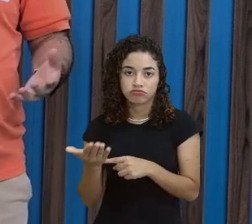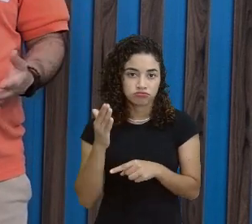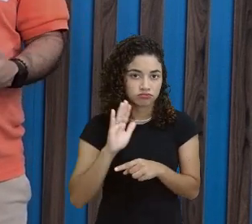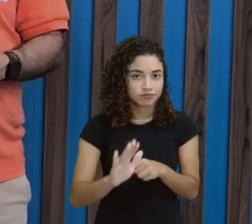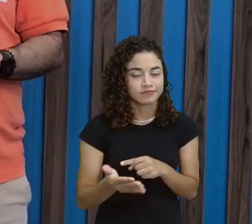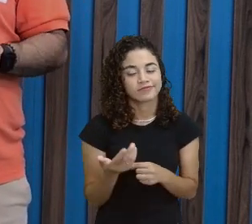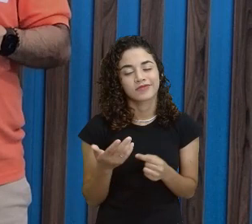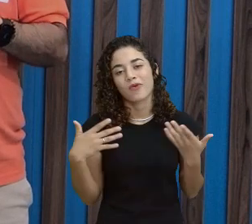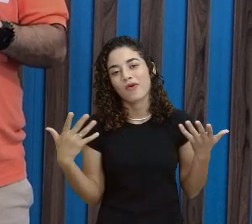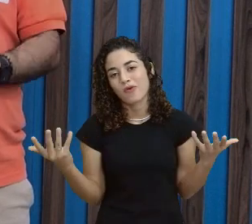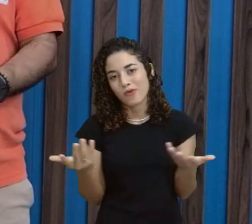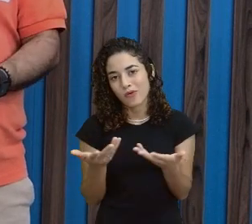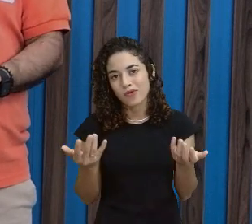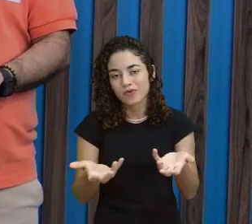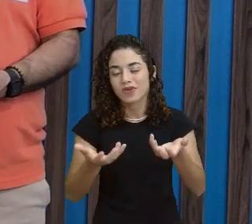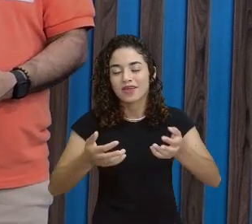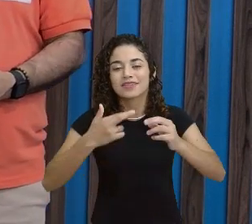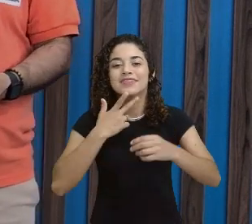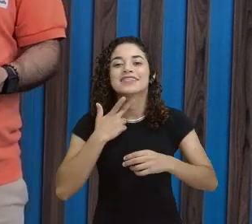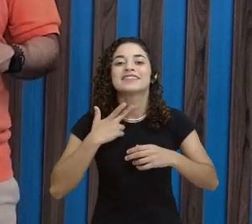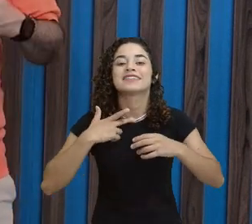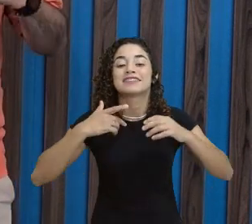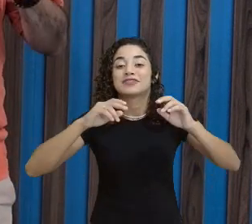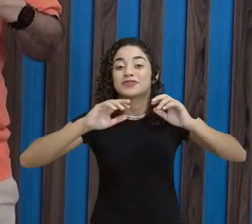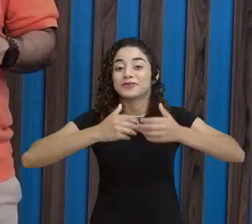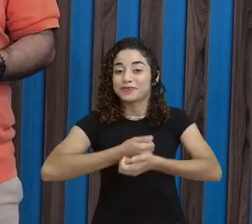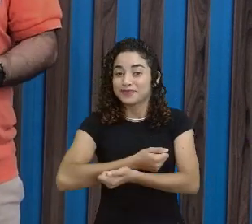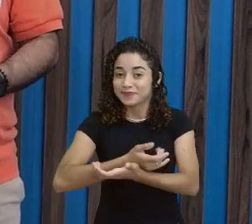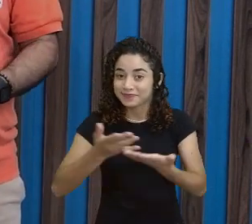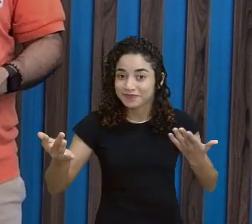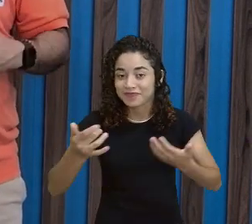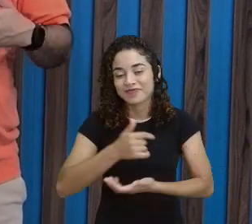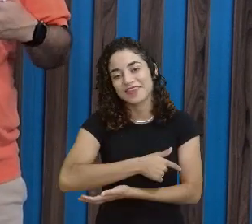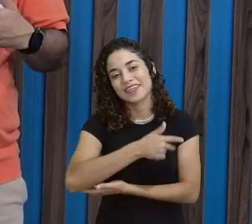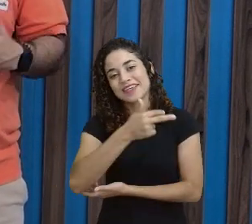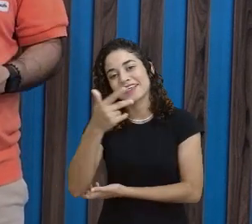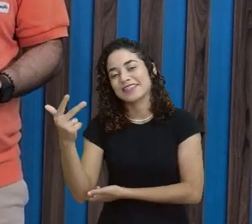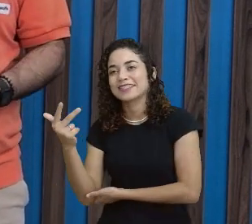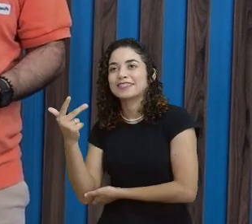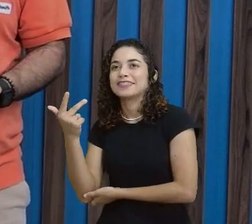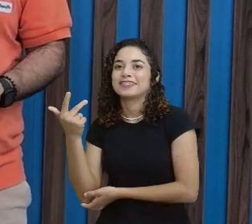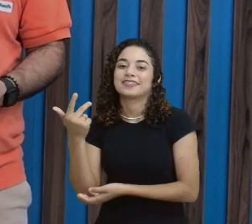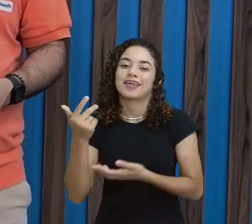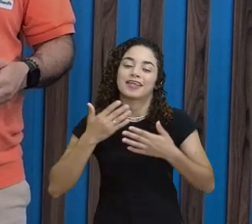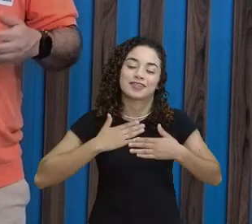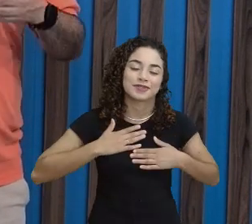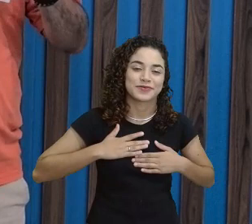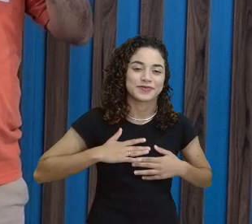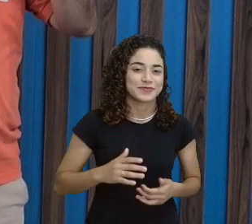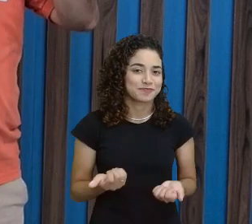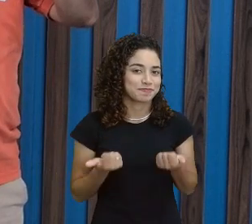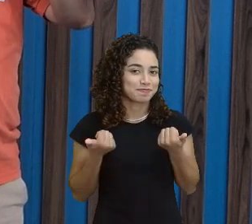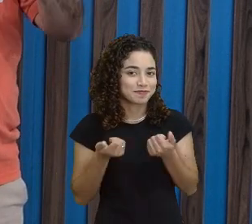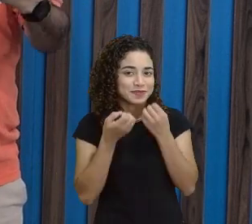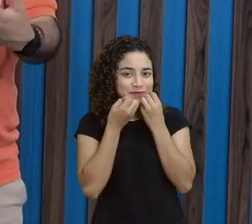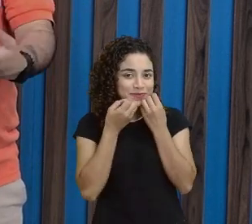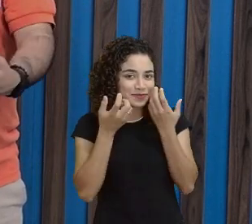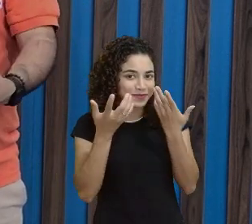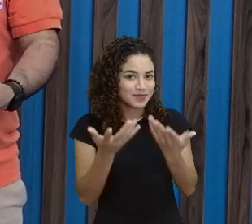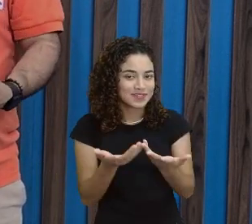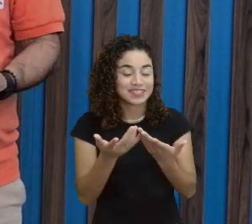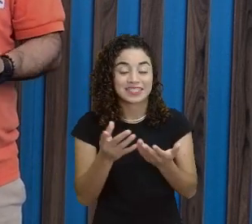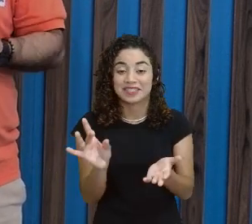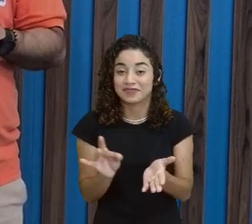desde já, gente, eu quero desejar para vocês um Natal extremamente tranquilo, que o